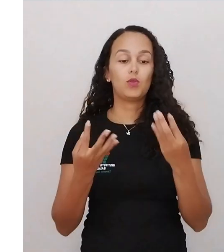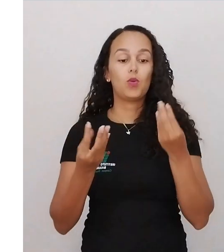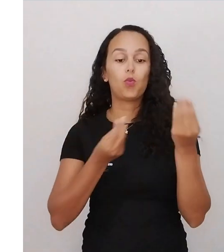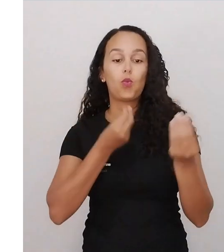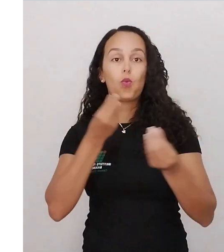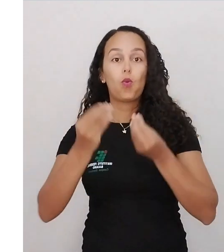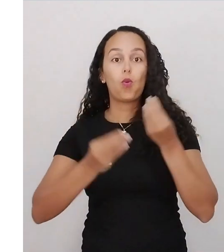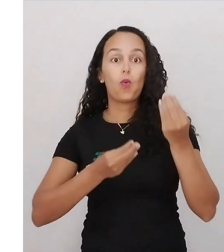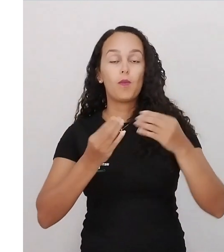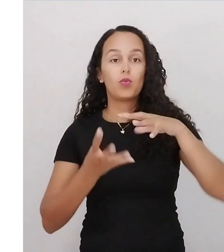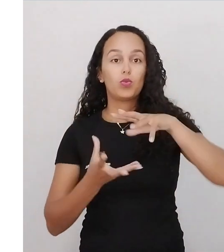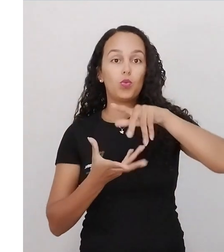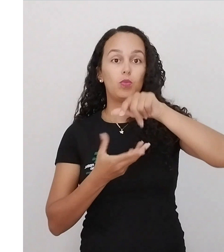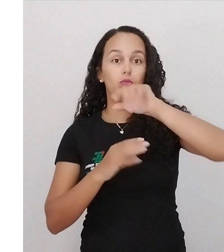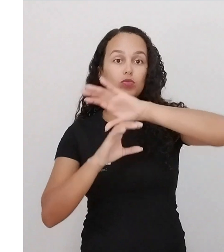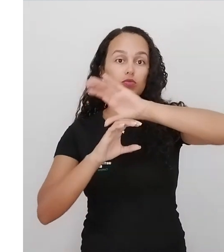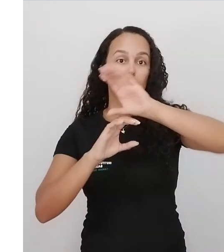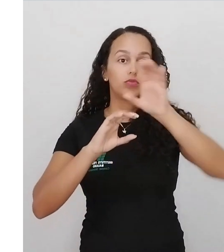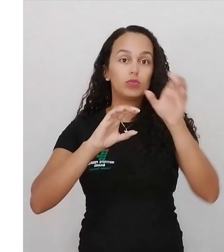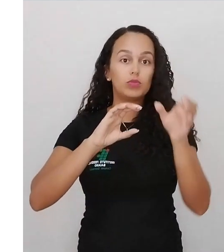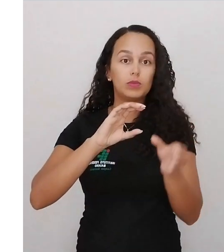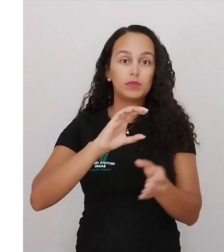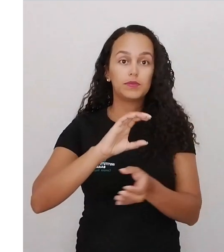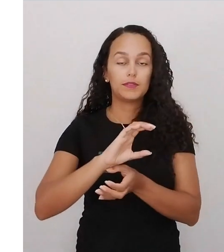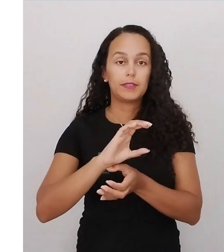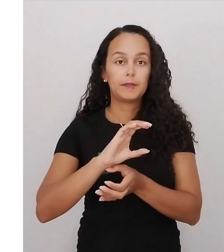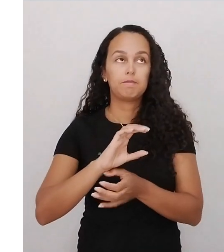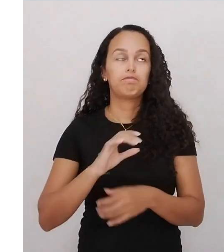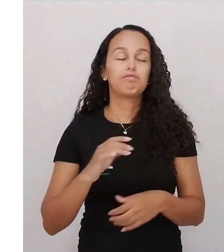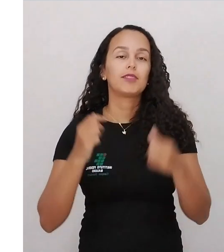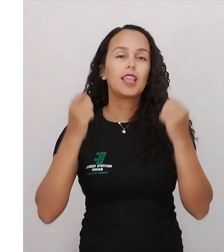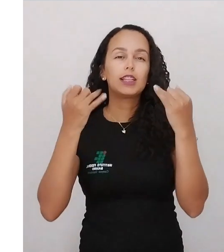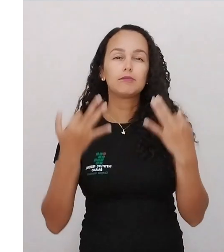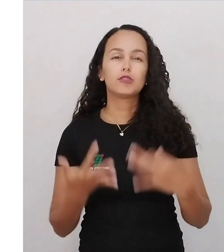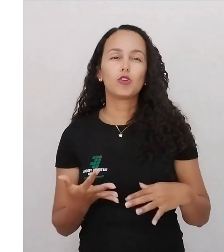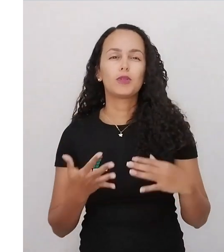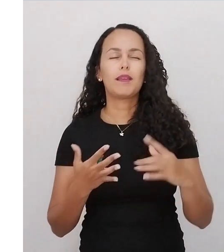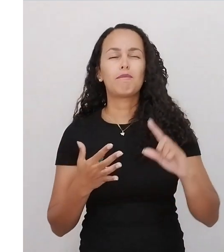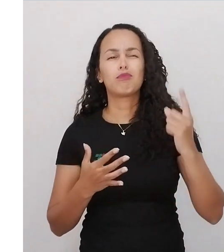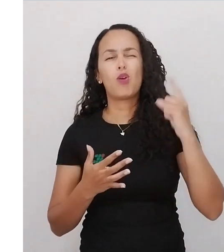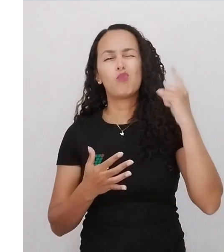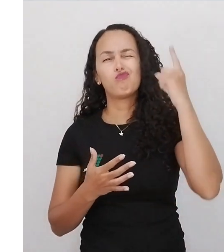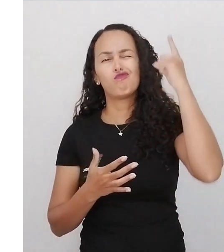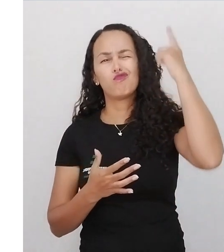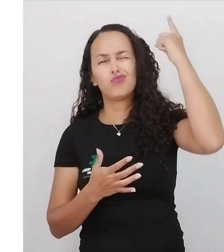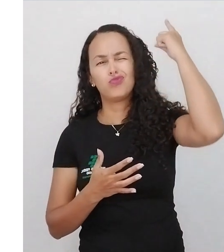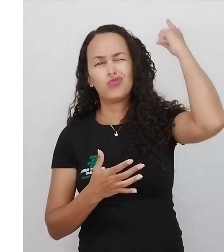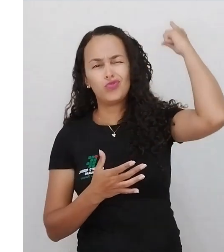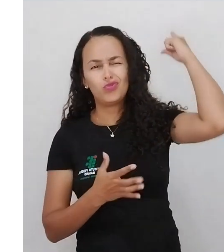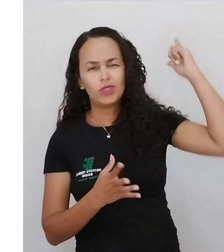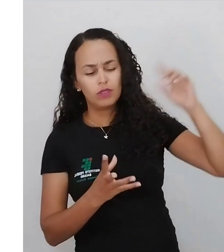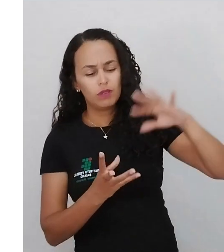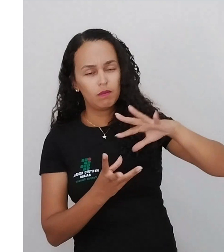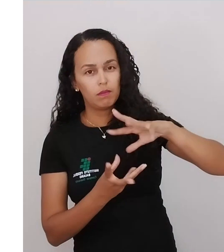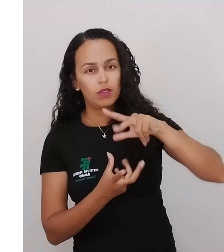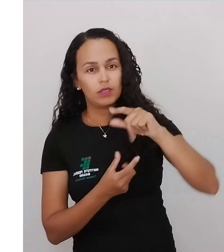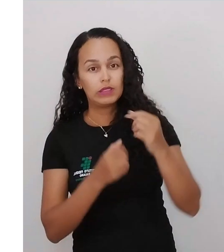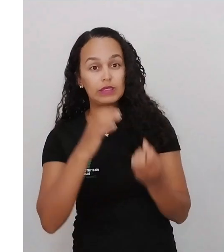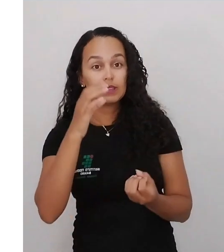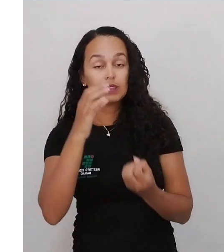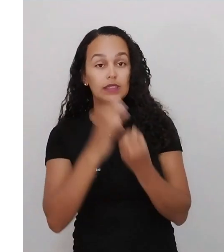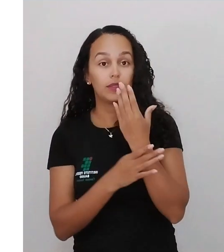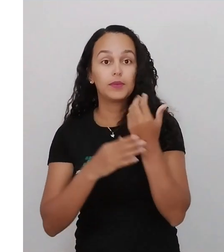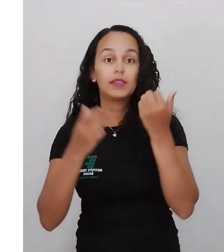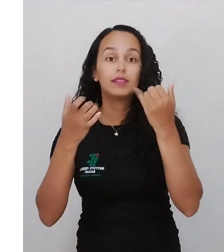Na ideia de Haldane, aquela atmosfera inicial, né, bem lá nos primórdios do nosso planeta, ela